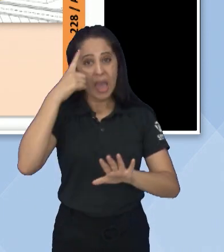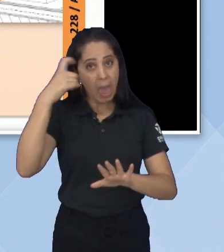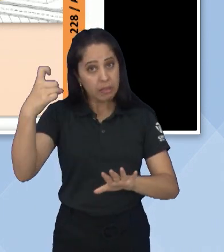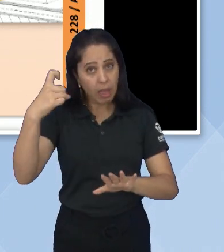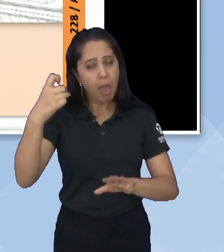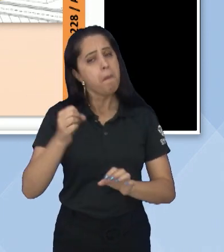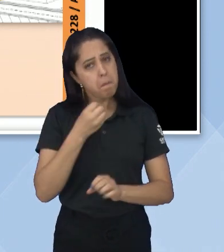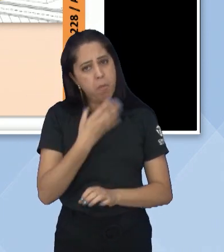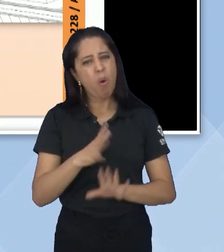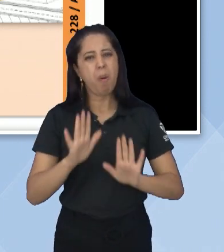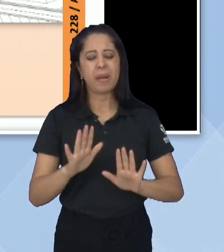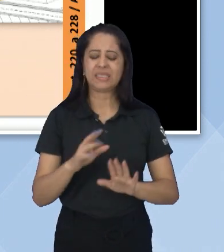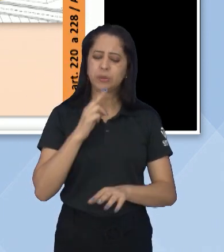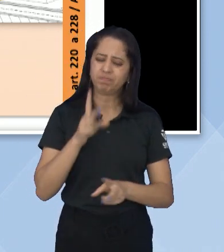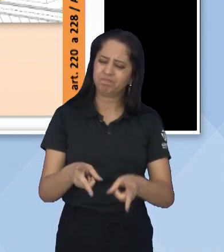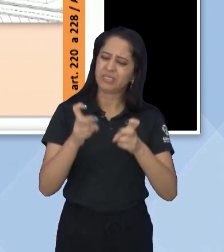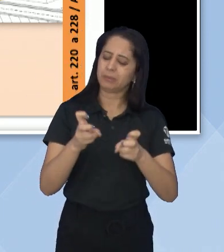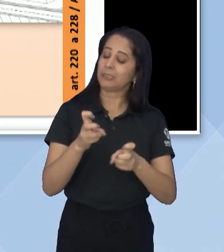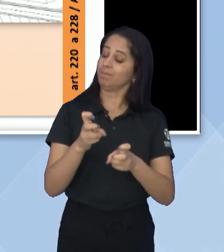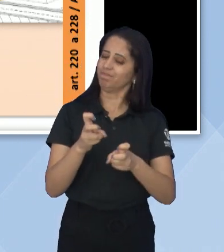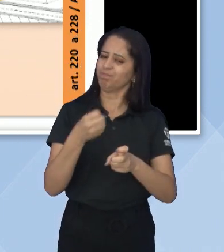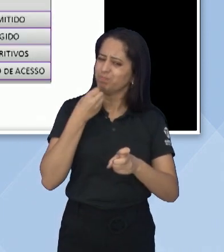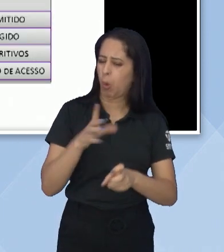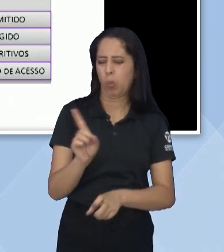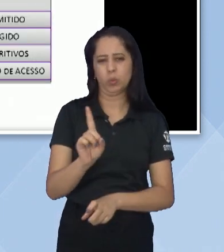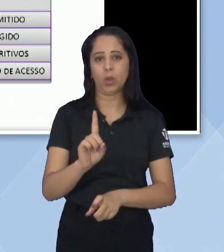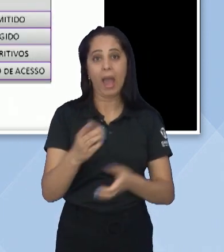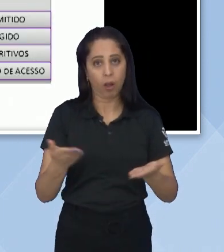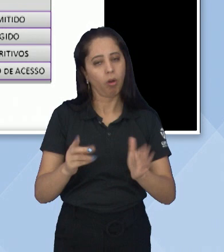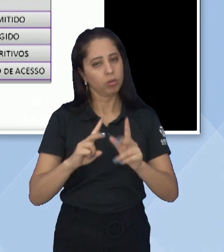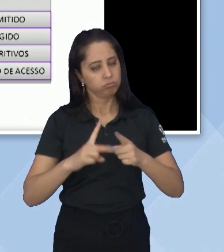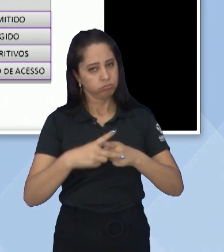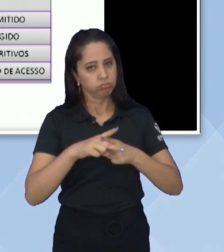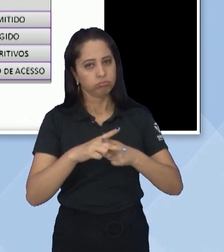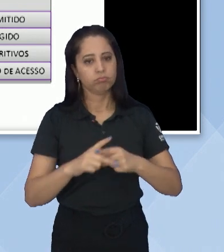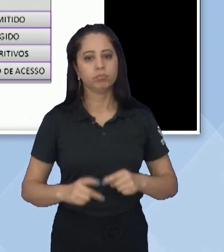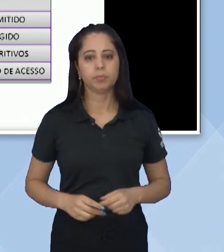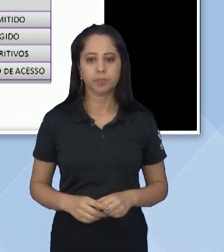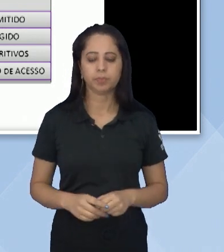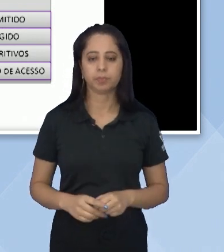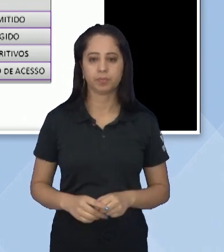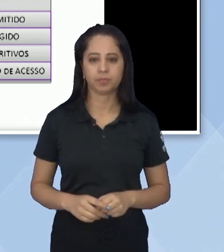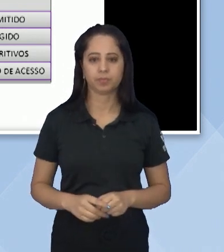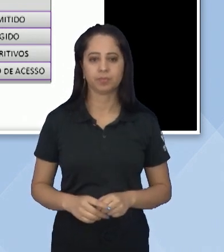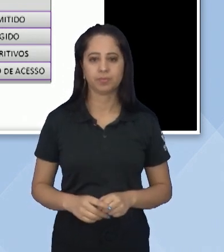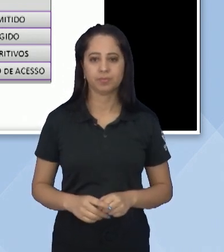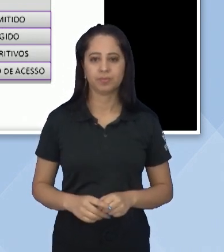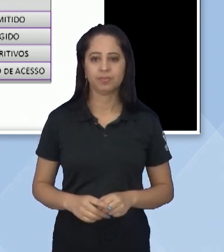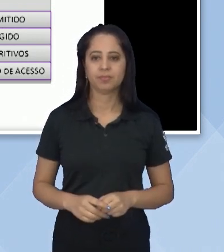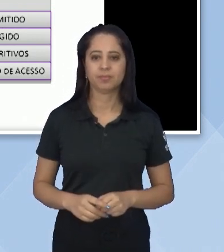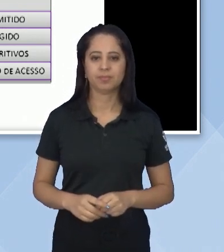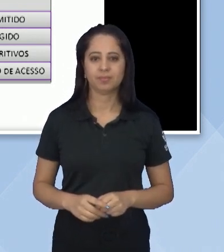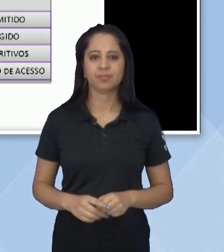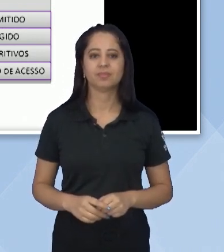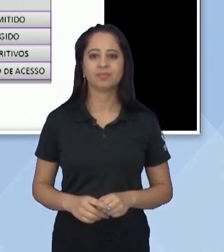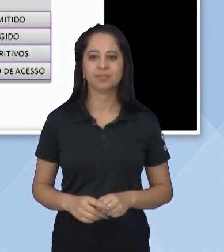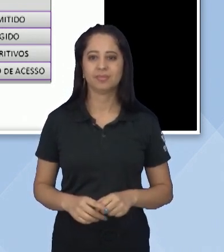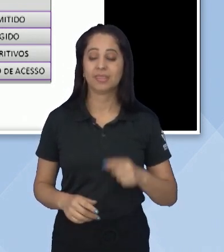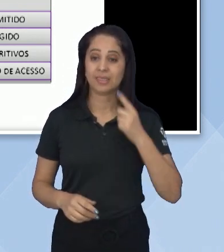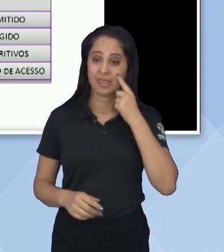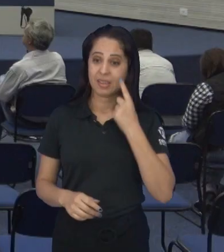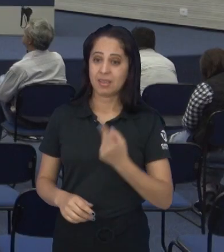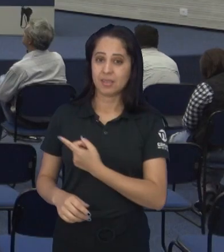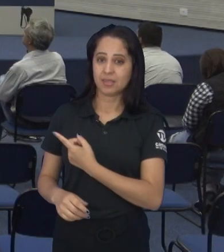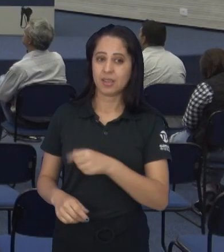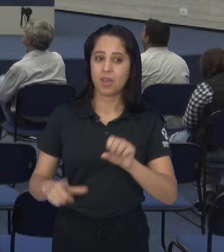tava ficando tão bom assim então essa que é a ideia de corrigir isso daí vamos lá esse para mim fala-se que esse é um dos artigos mais